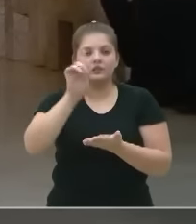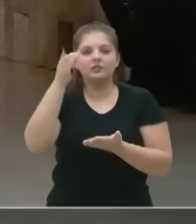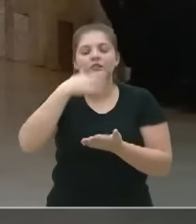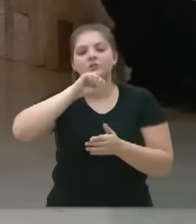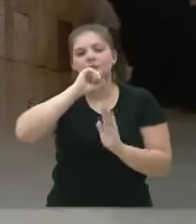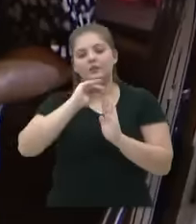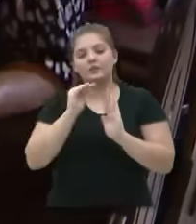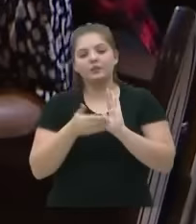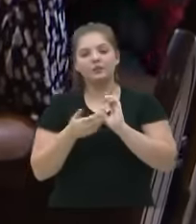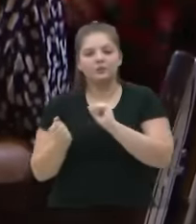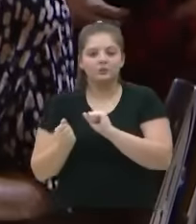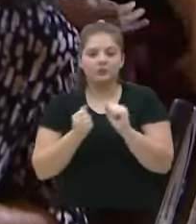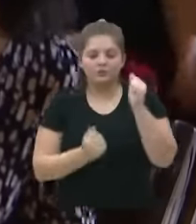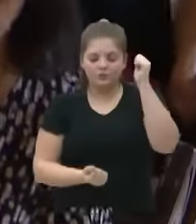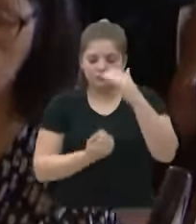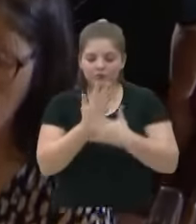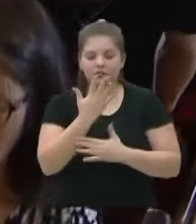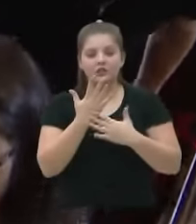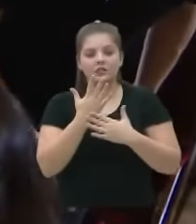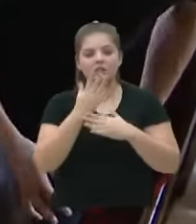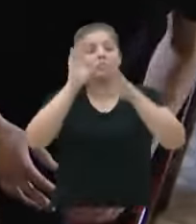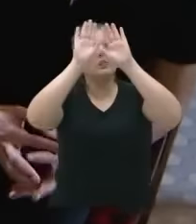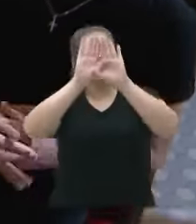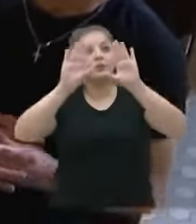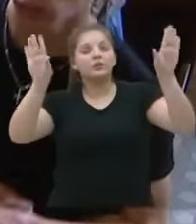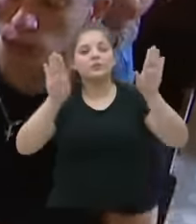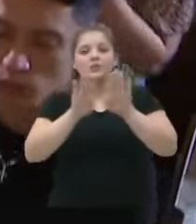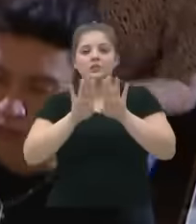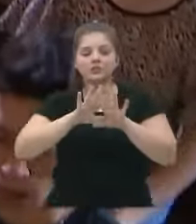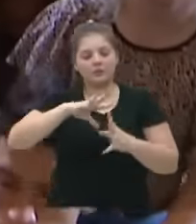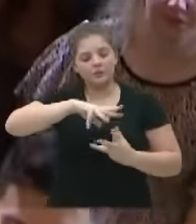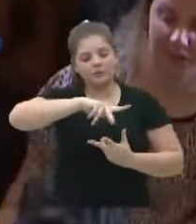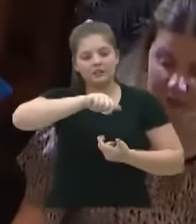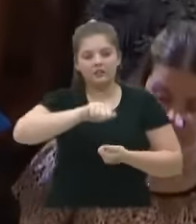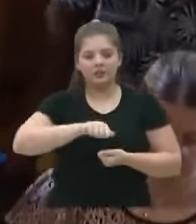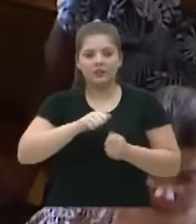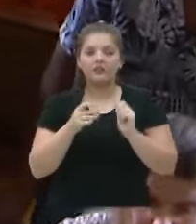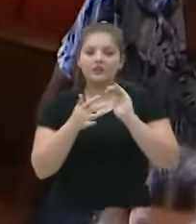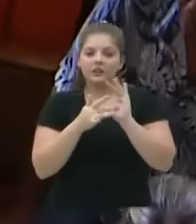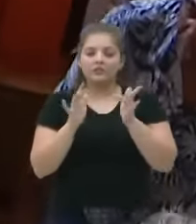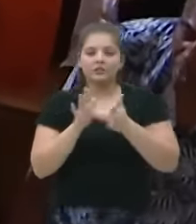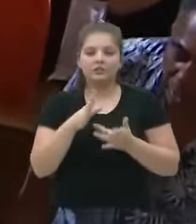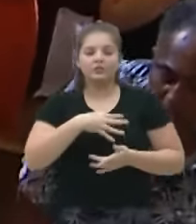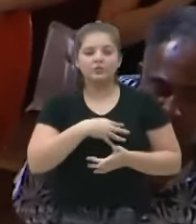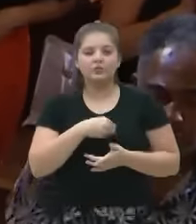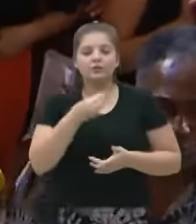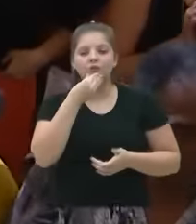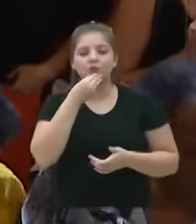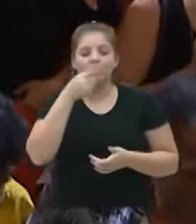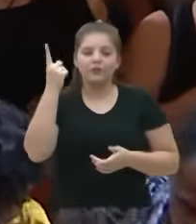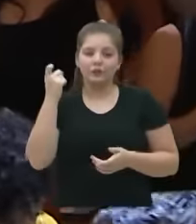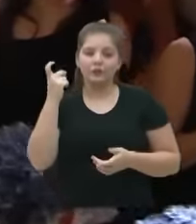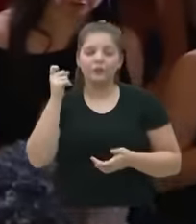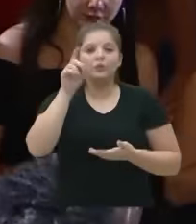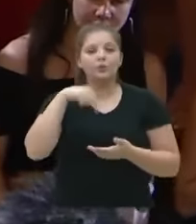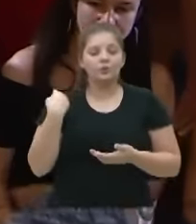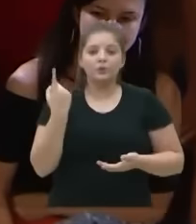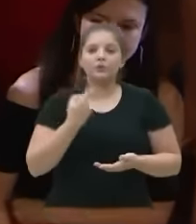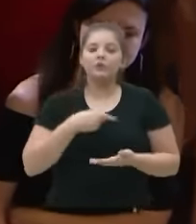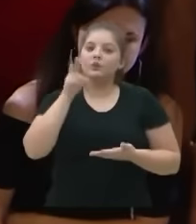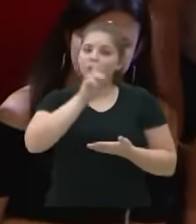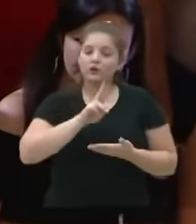em Deus Pai Todo-Poderoso, Criador do céu e da terra, e em Jesus Cristo, seu